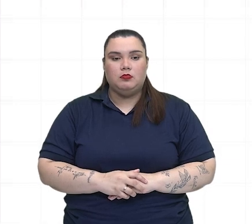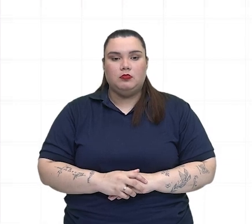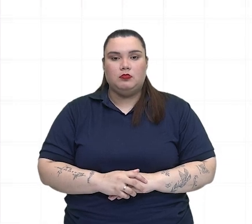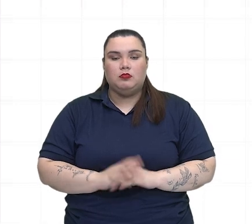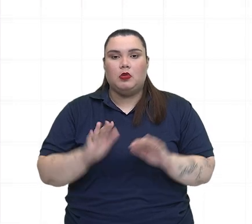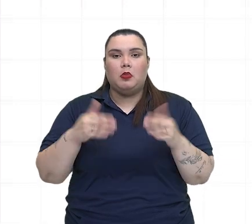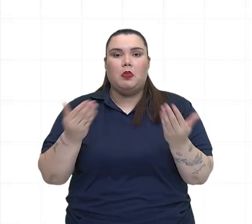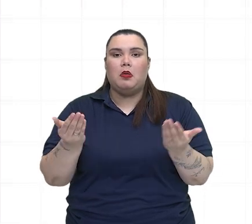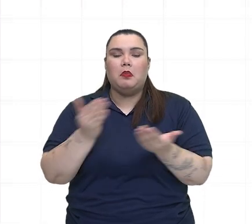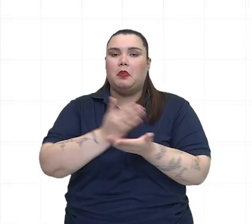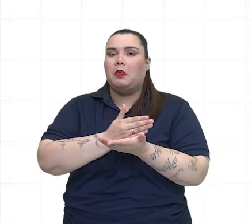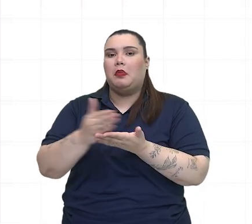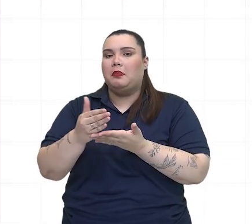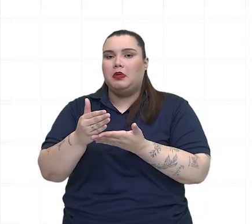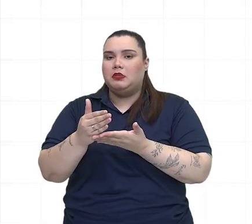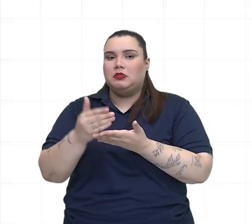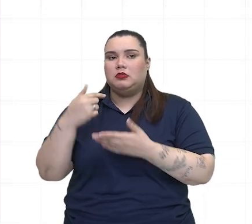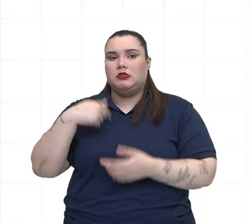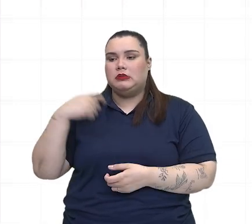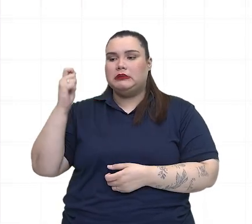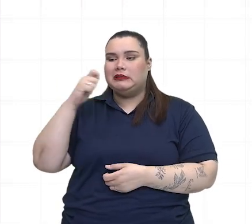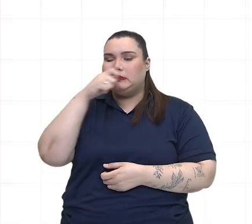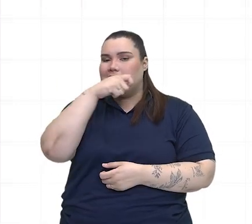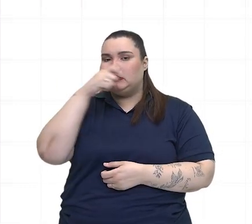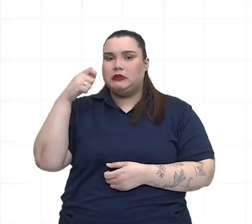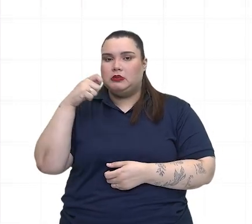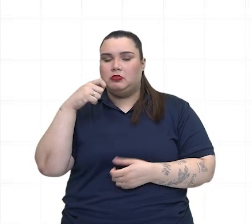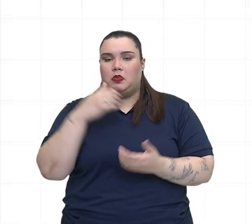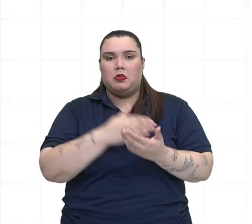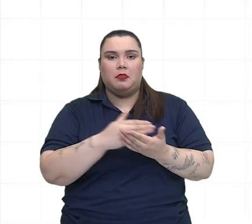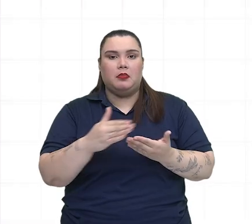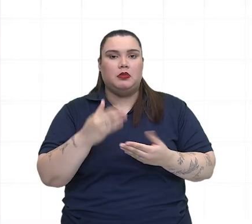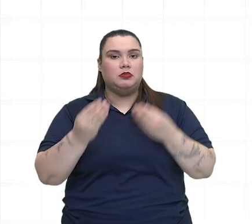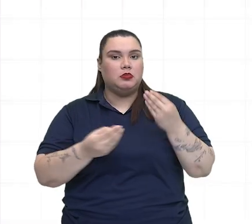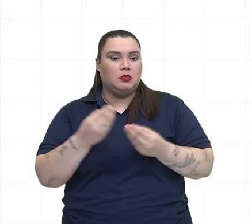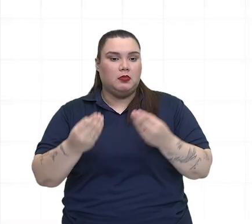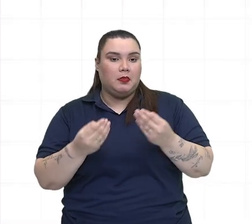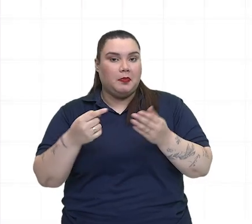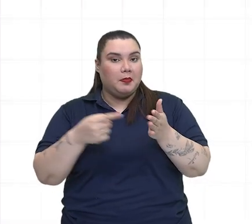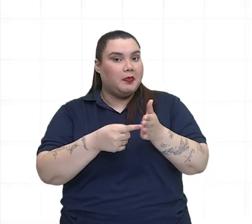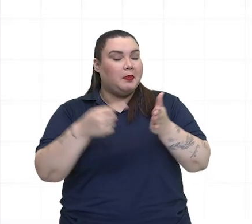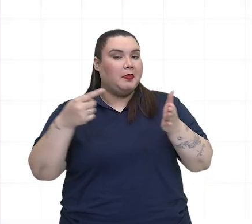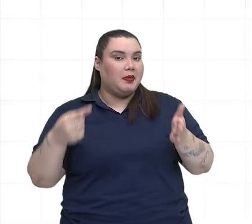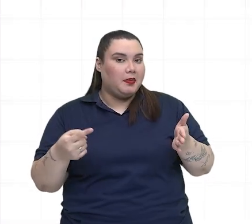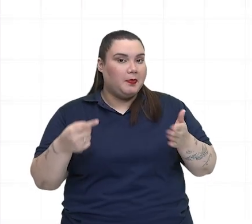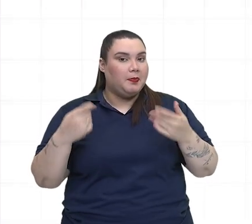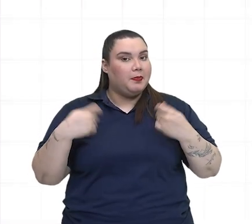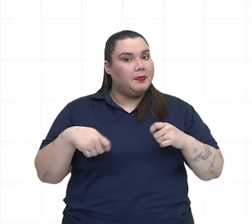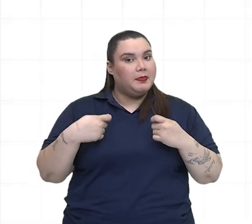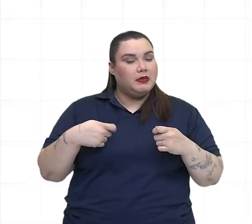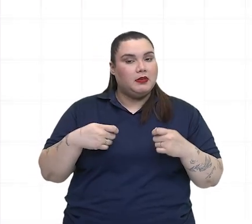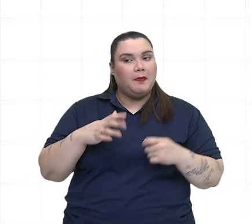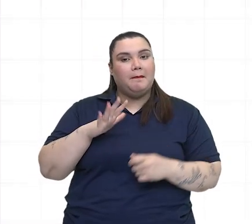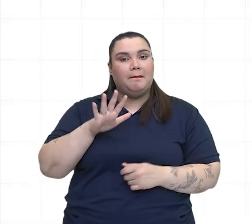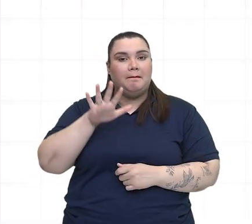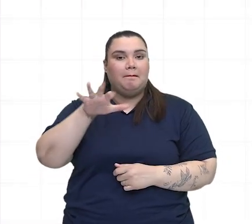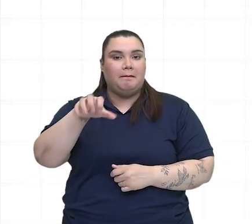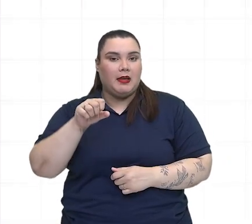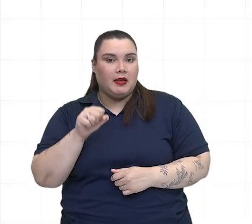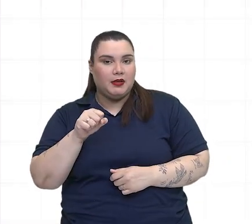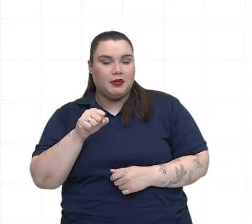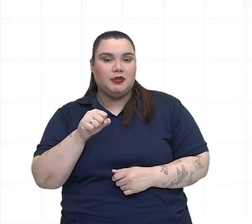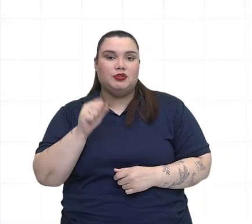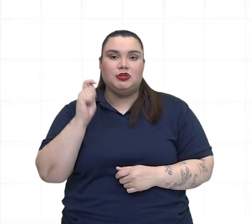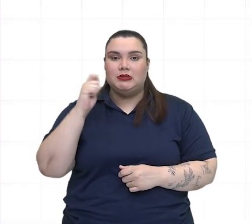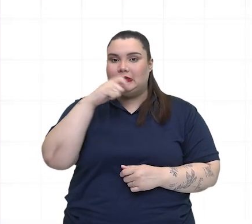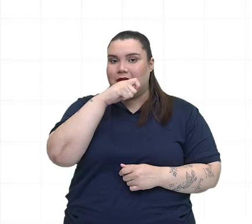qual é o start do ato de escovar os dentes? A primeira coisa que você vai fazer, é claro, você